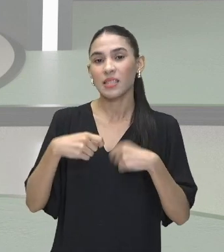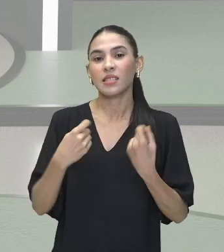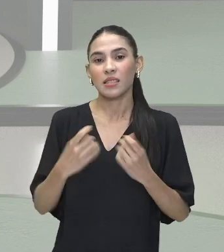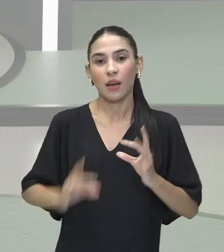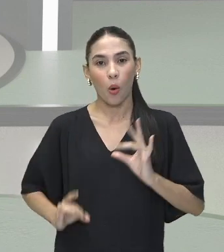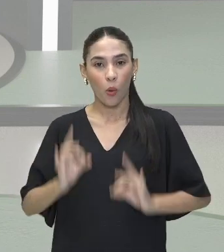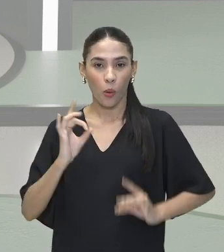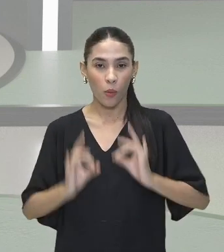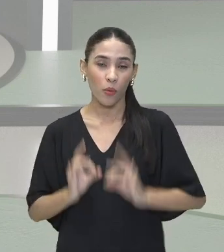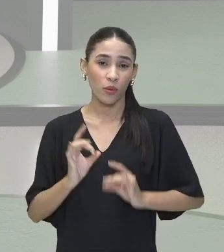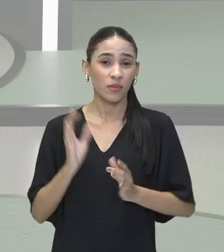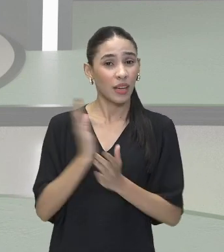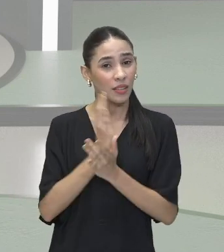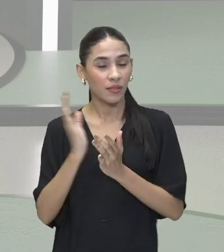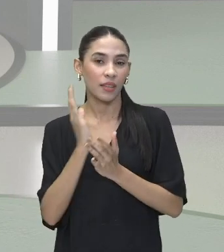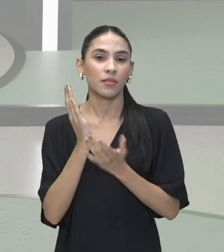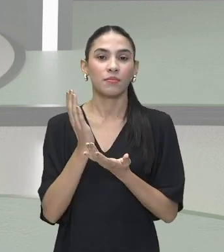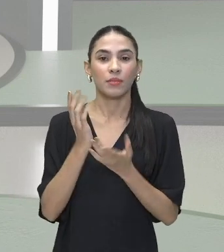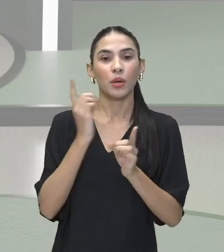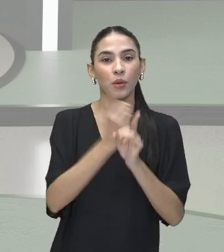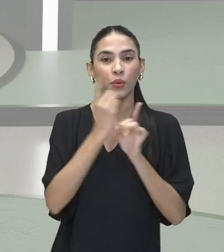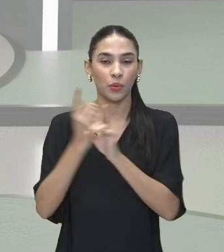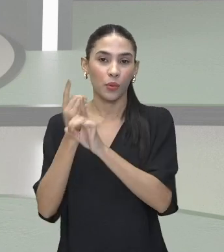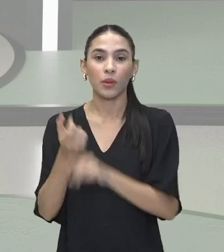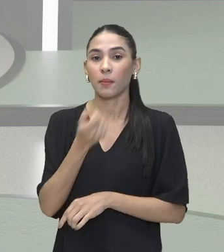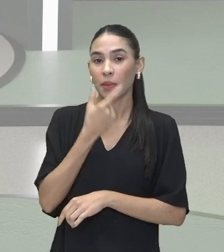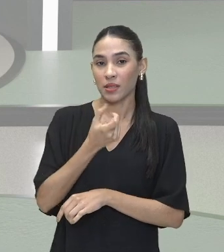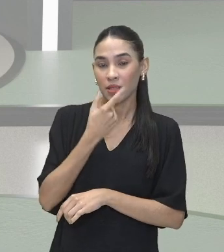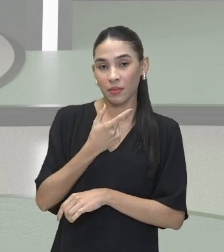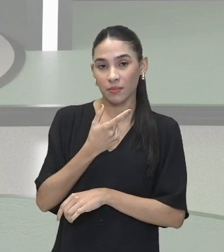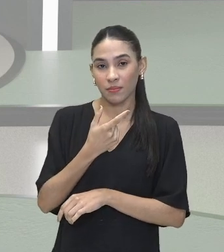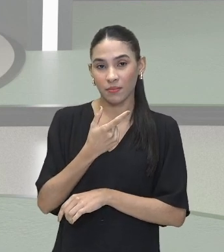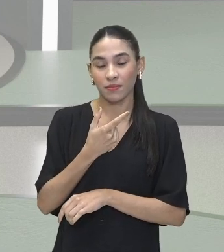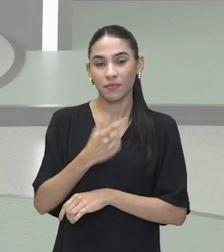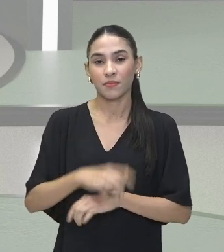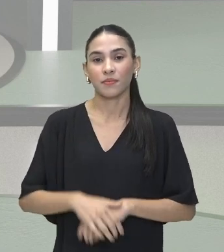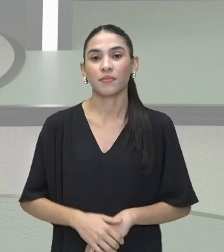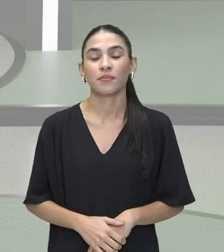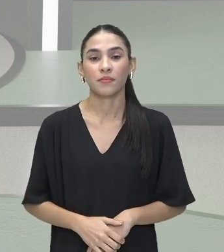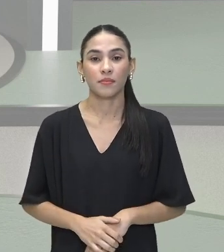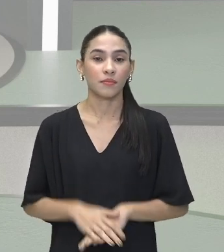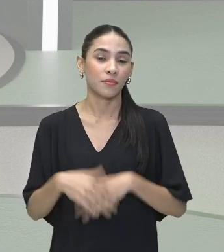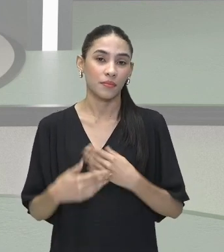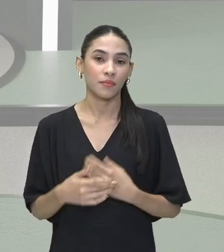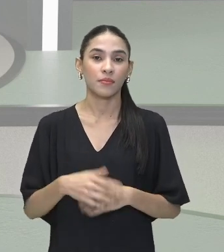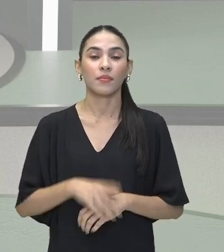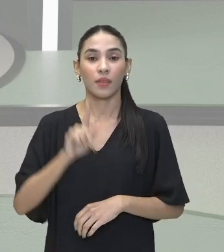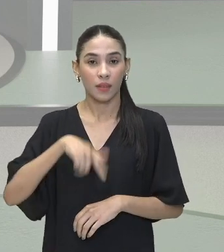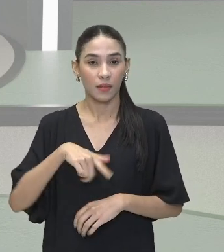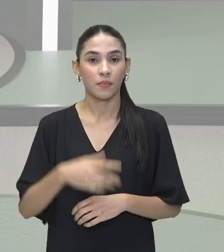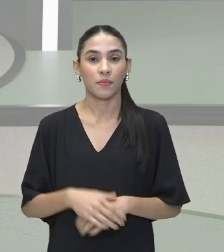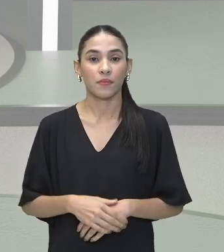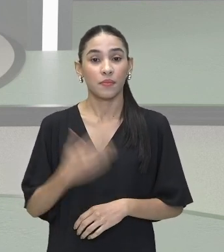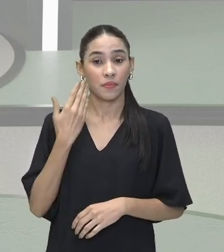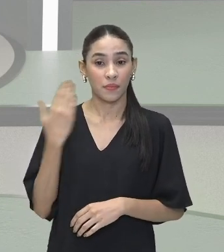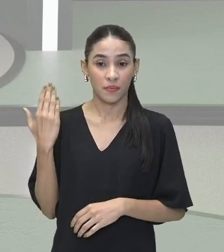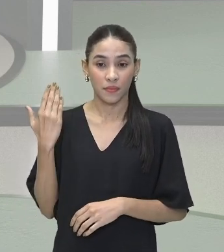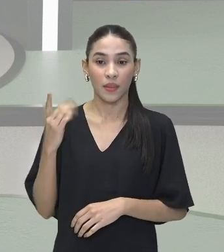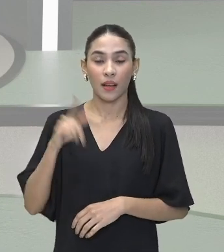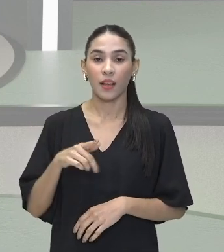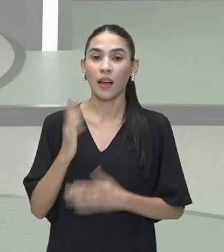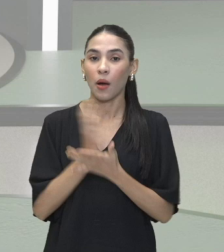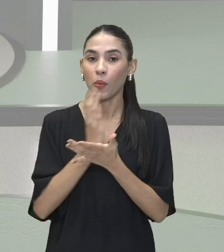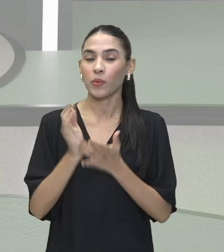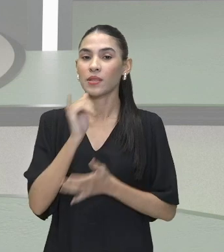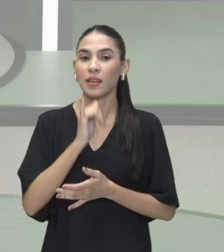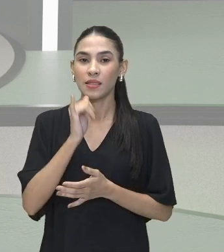às vezes a gente encontra em medicamentos esses esteroides, ok? Então, esses aqui foram alguns